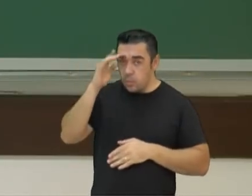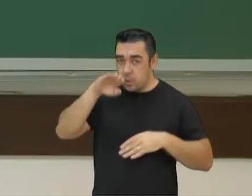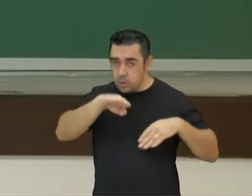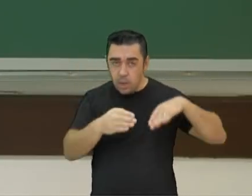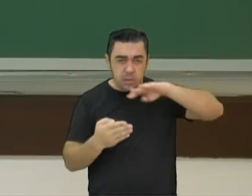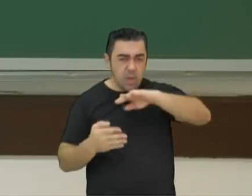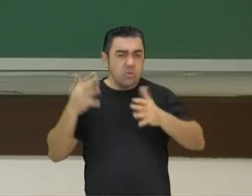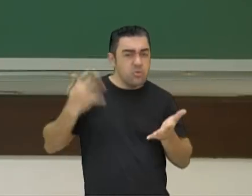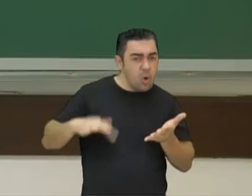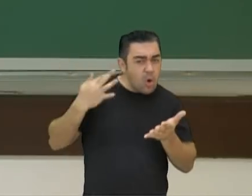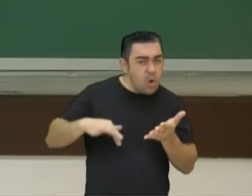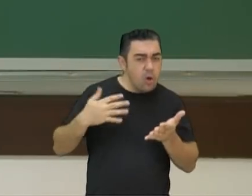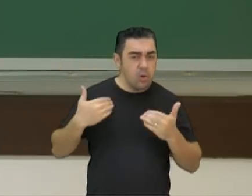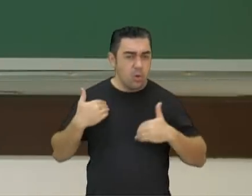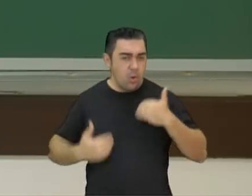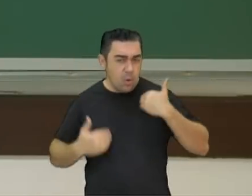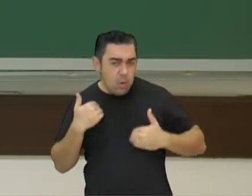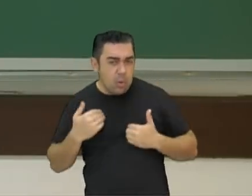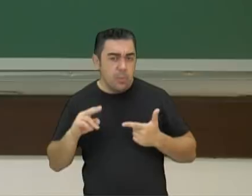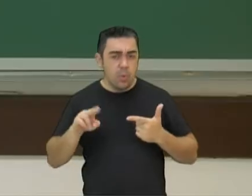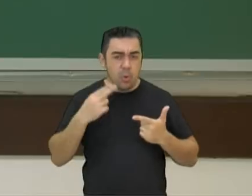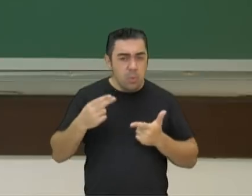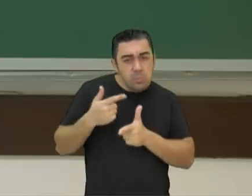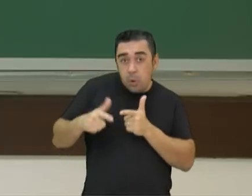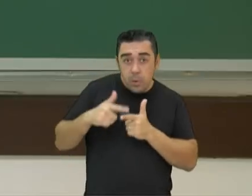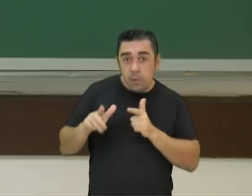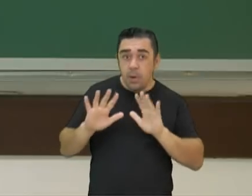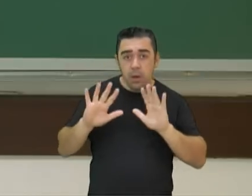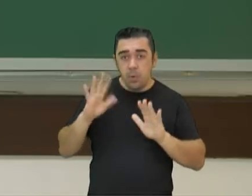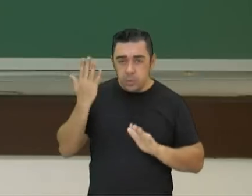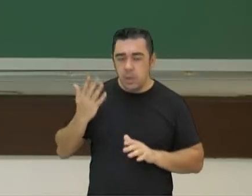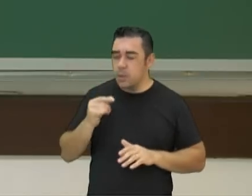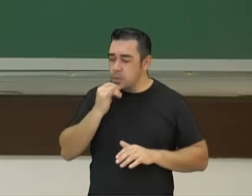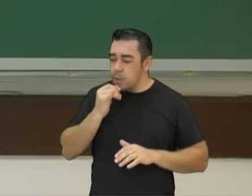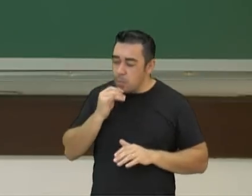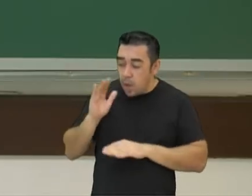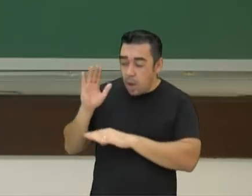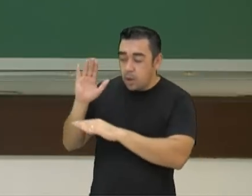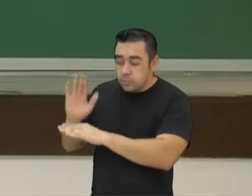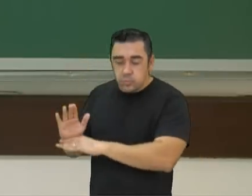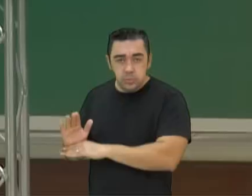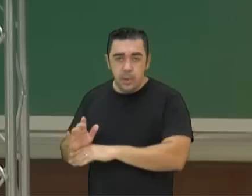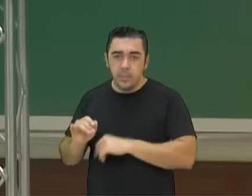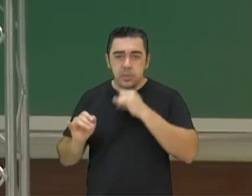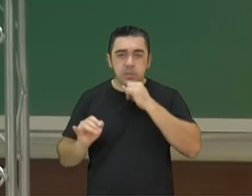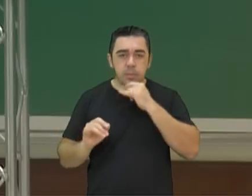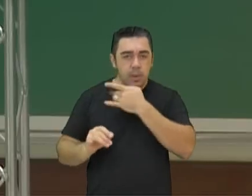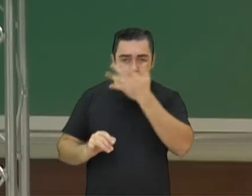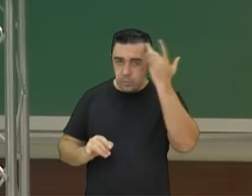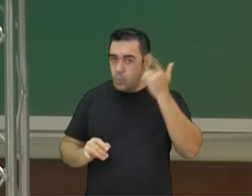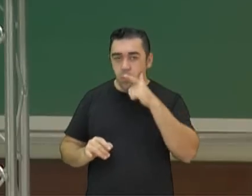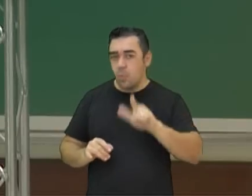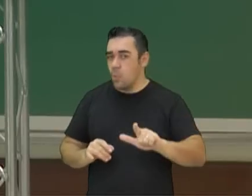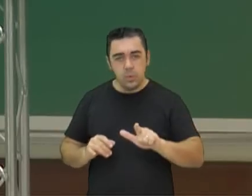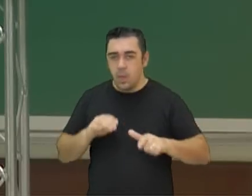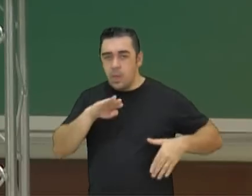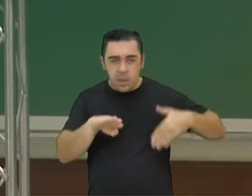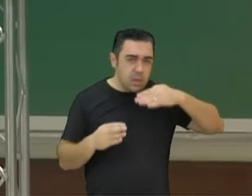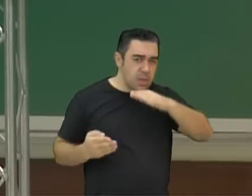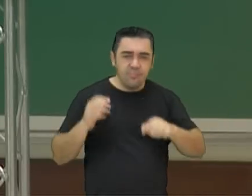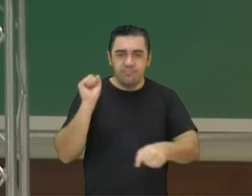uma câimbra ou algum outro tipo de problema e comece a não conseguir mais nadar. Então,